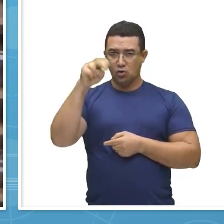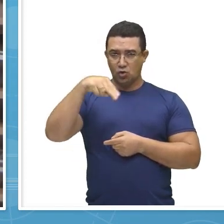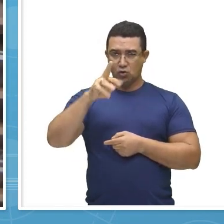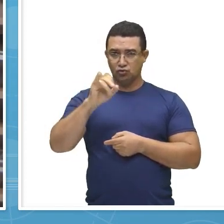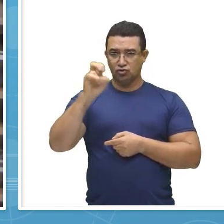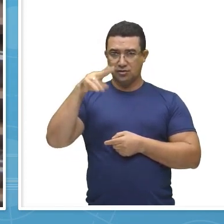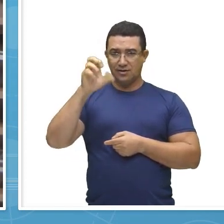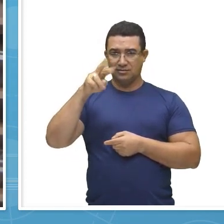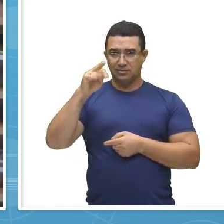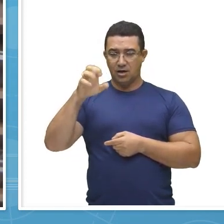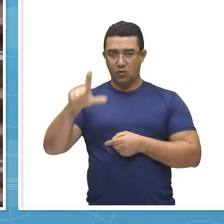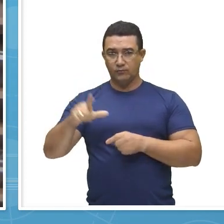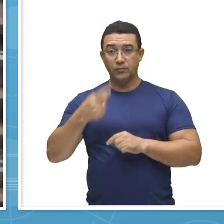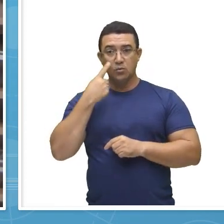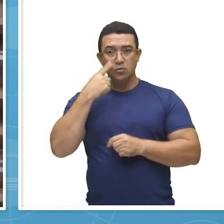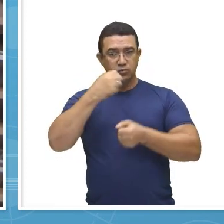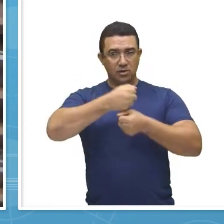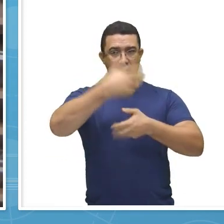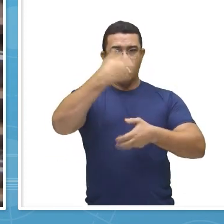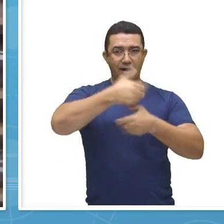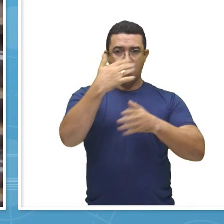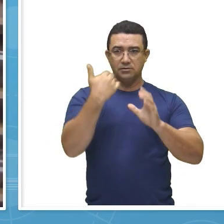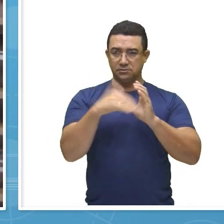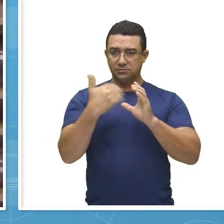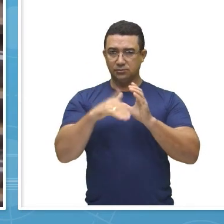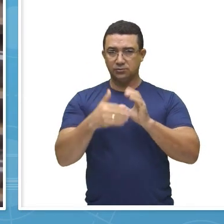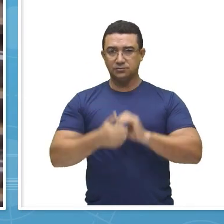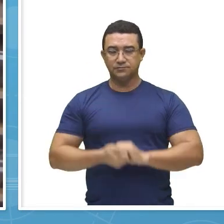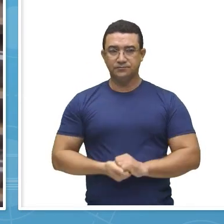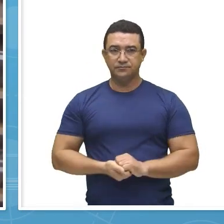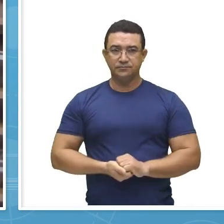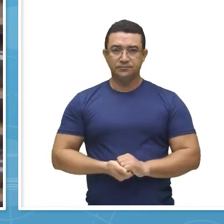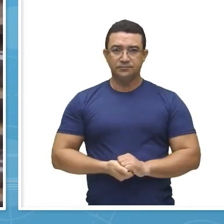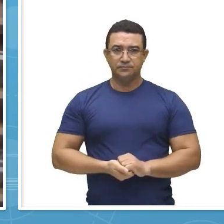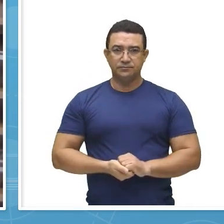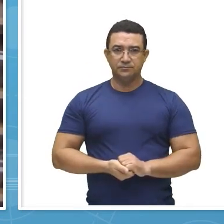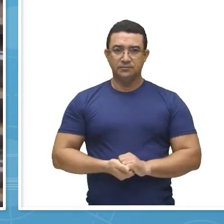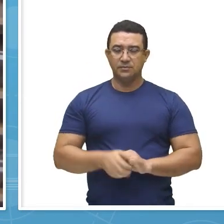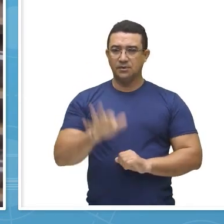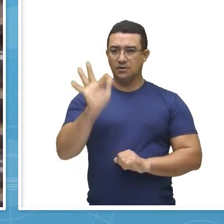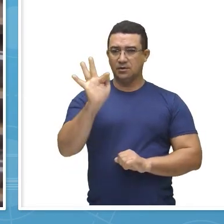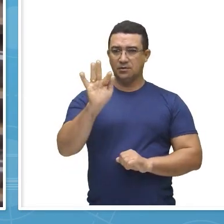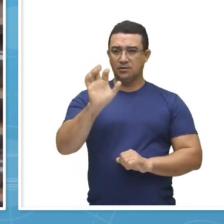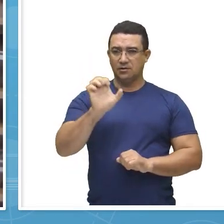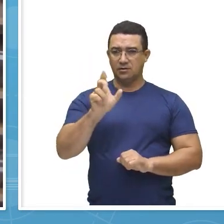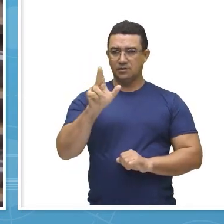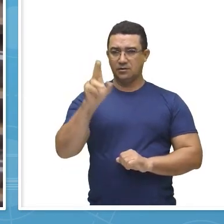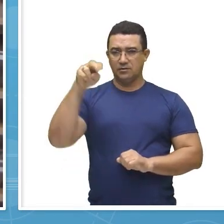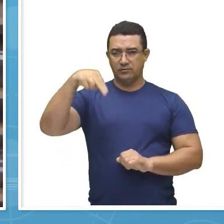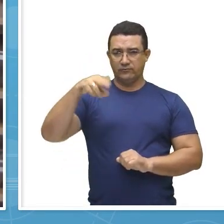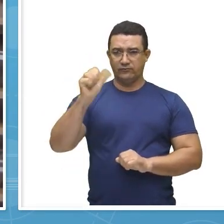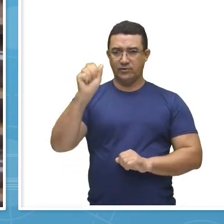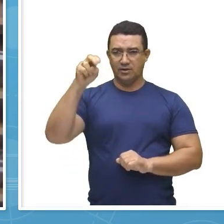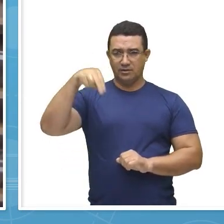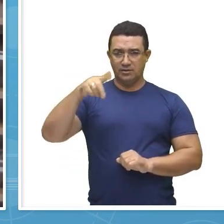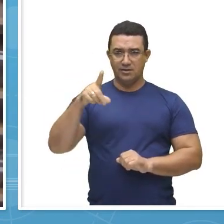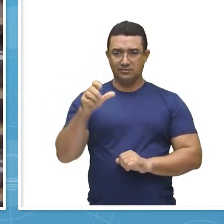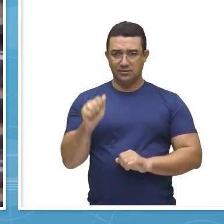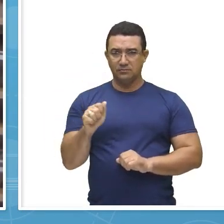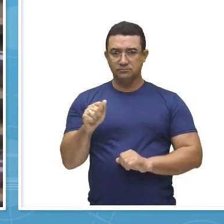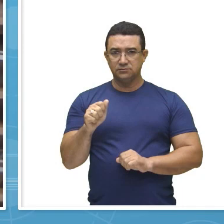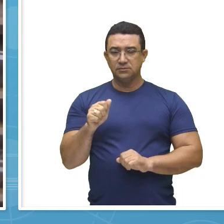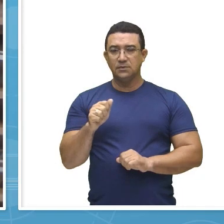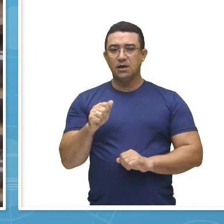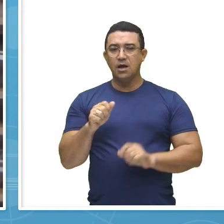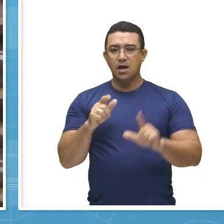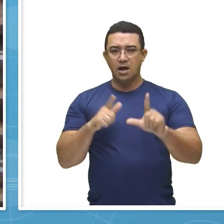chat como respostas. Tá? Nós temos aí a Fernanda, né, da escola Professor Reinaldo Thompson, ela colocou